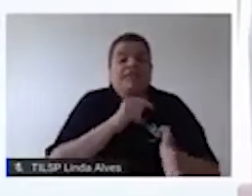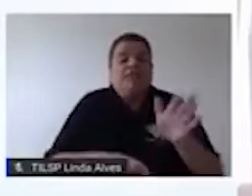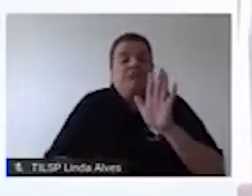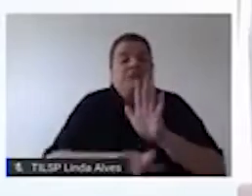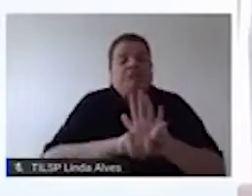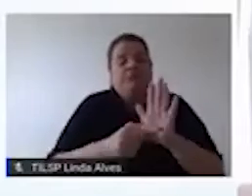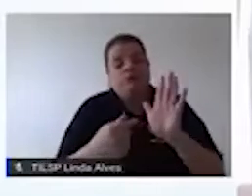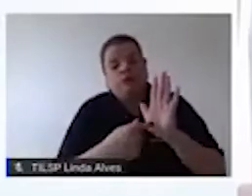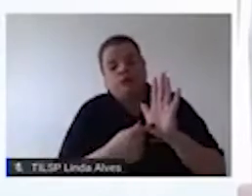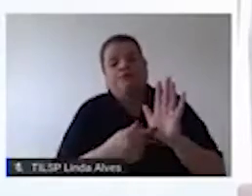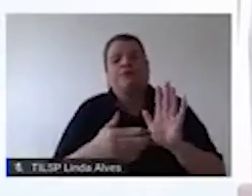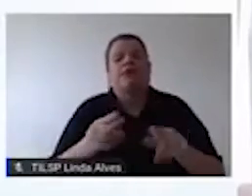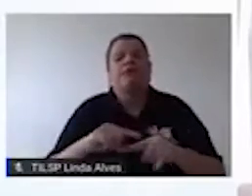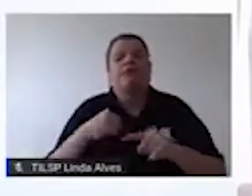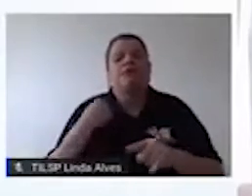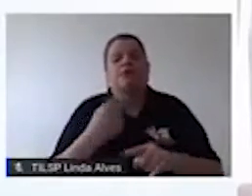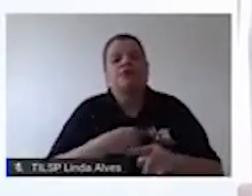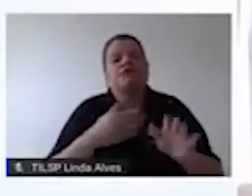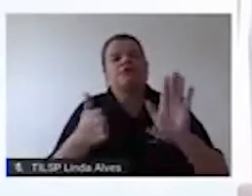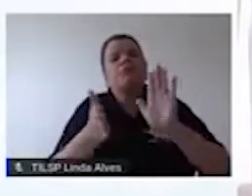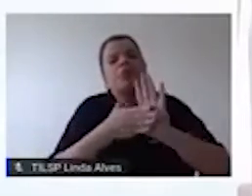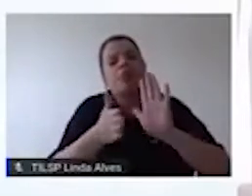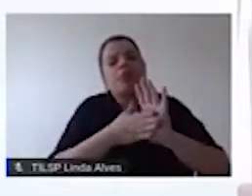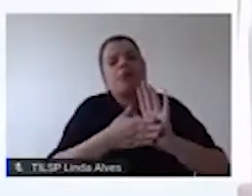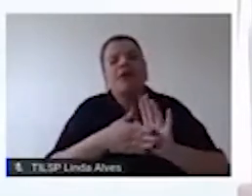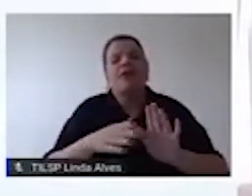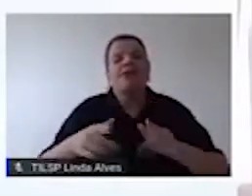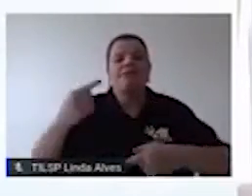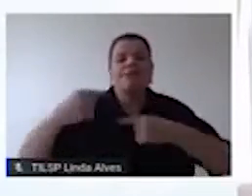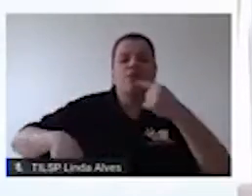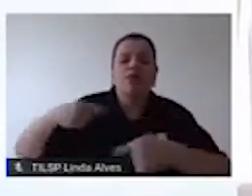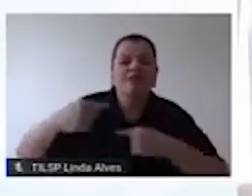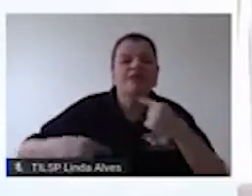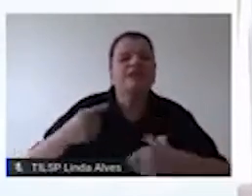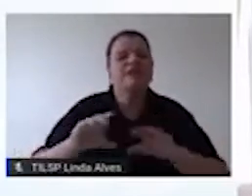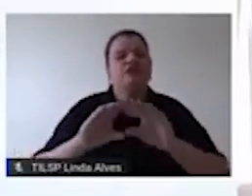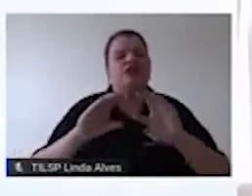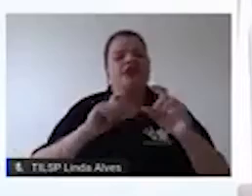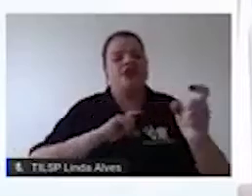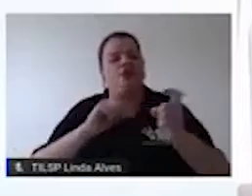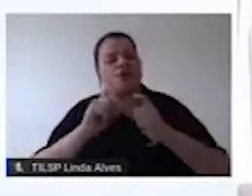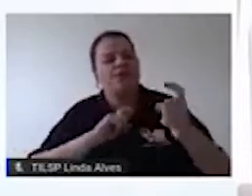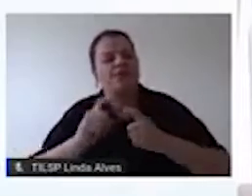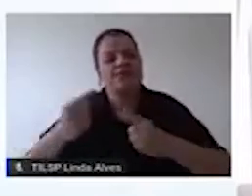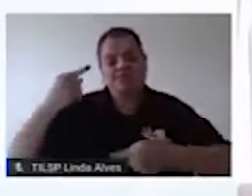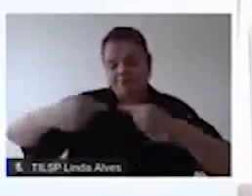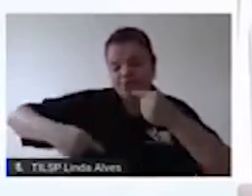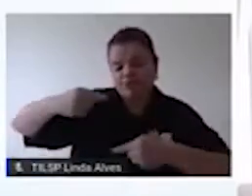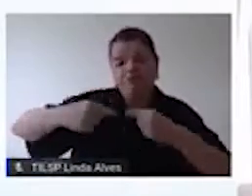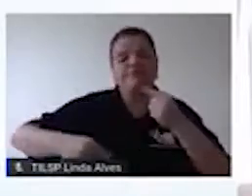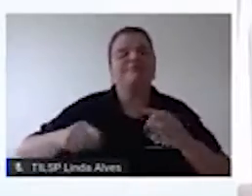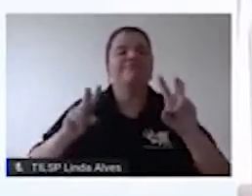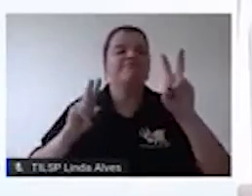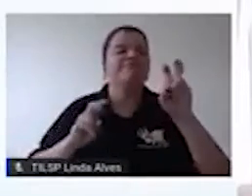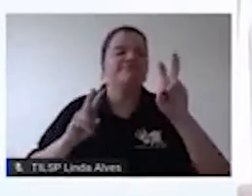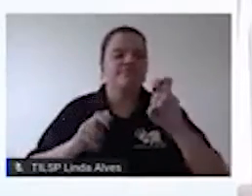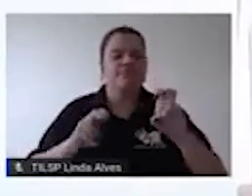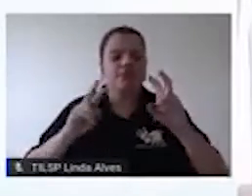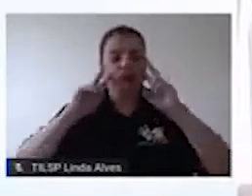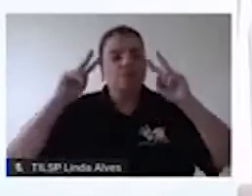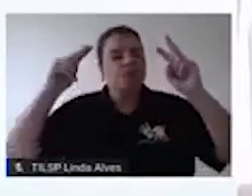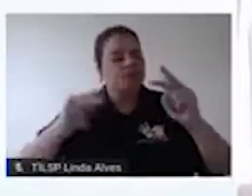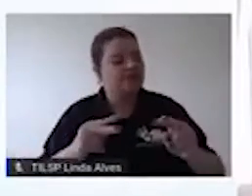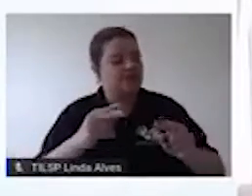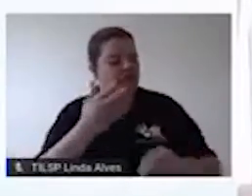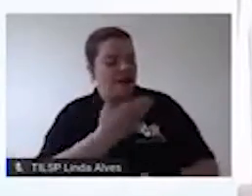propondo que eles criassem meios, políticas, comitês dentro da empresa, que se discutisse o assunto, que se olhasse para a colega do